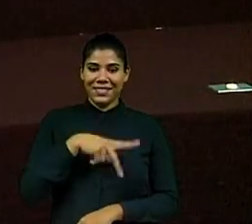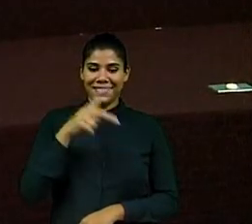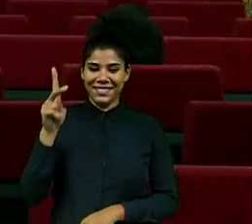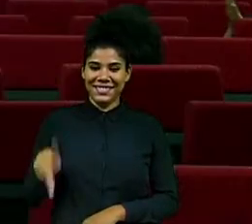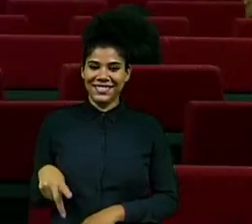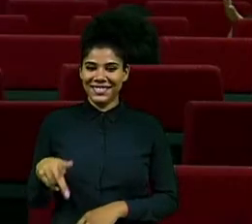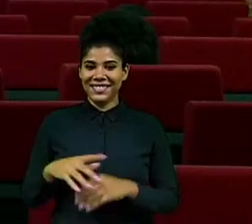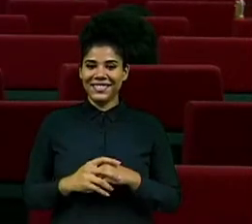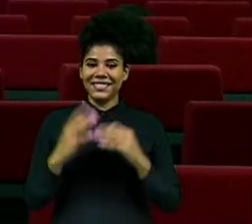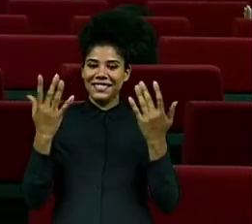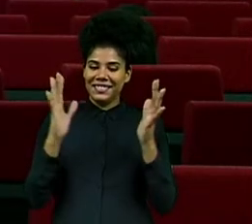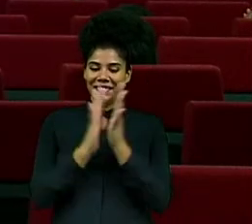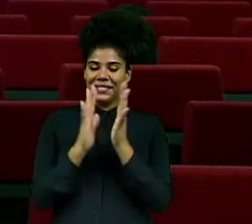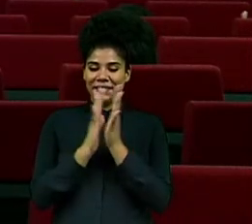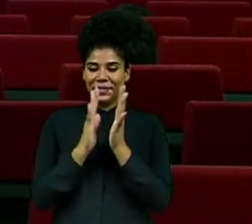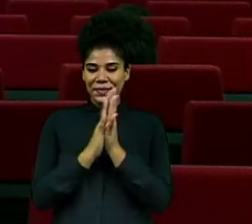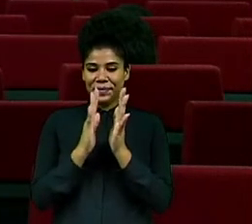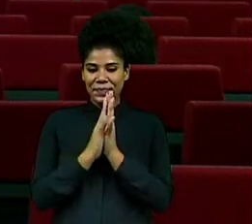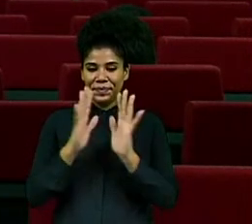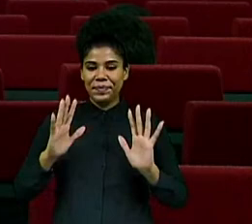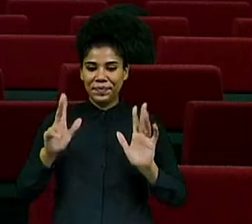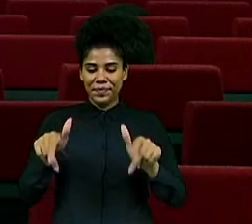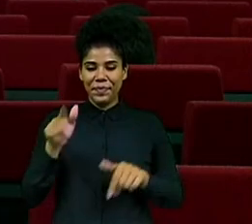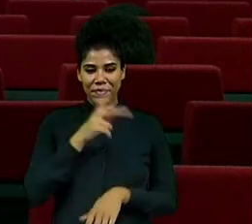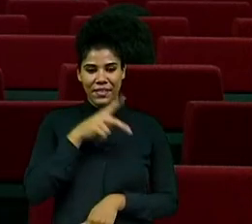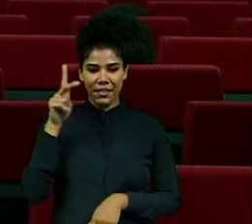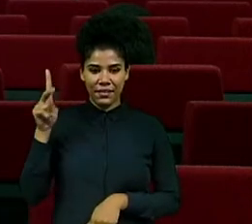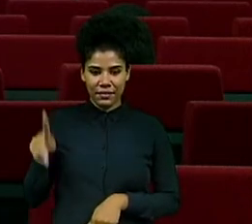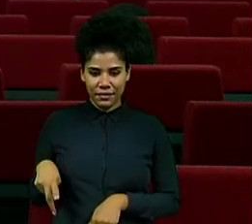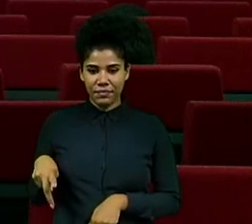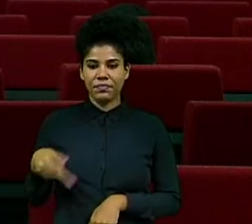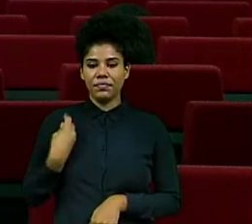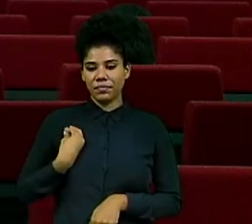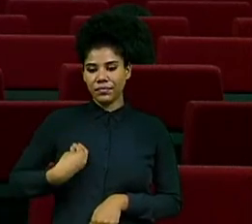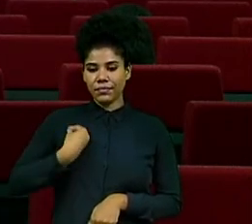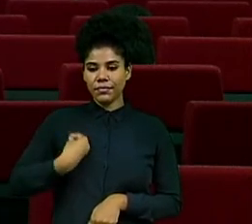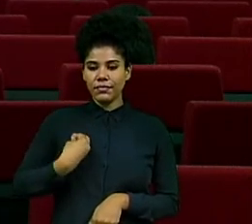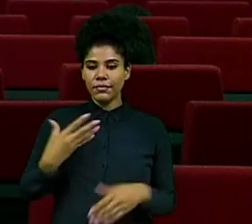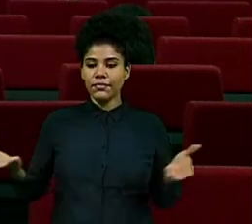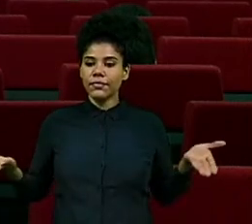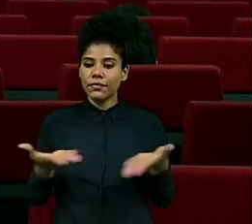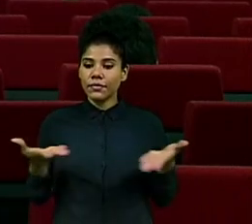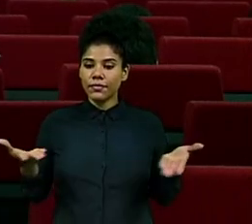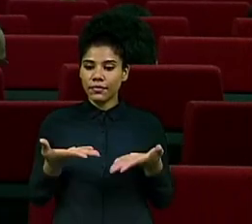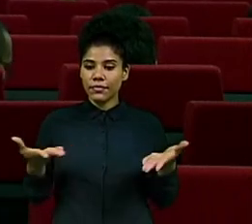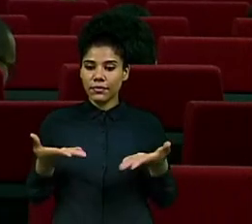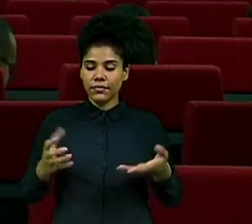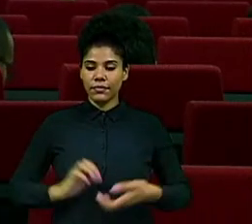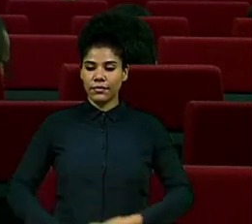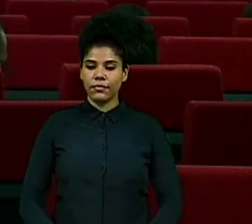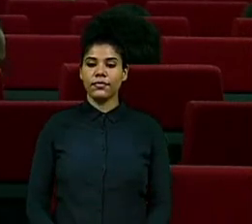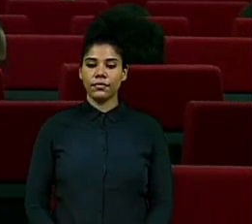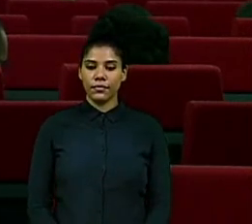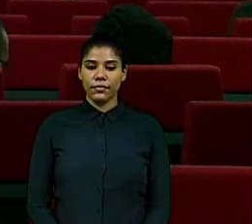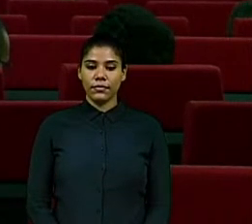uma sala de Palmas aqui a todos os professores que estão aqui presentes já assistindo né